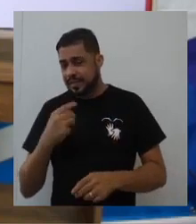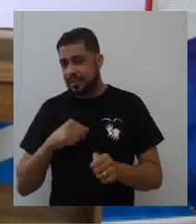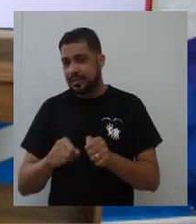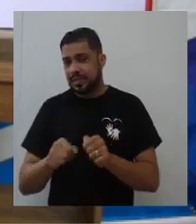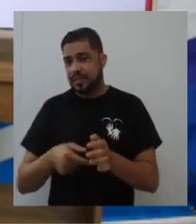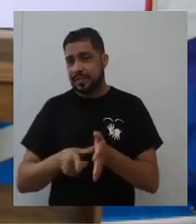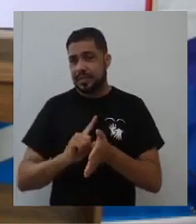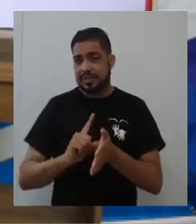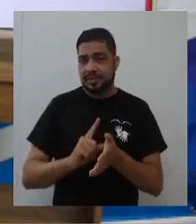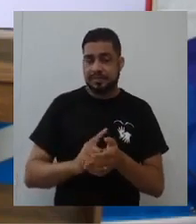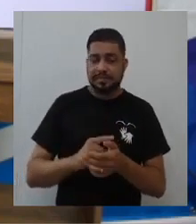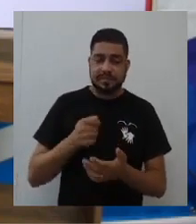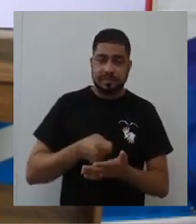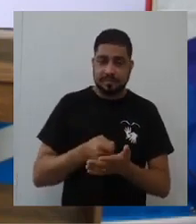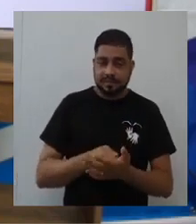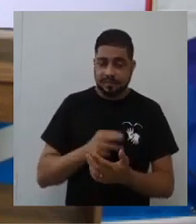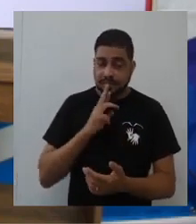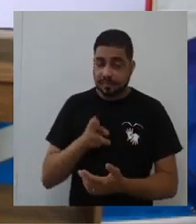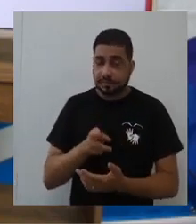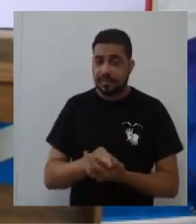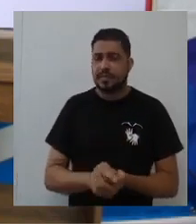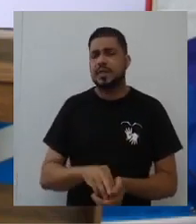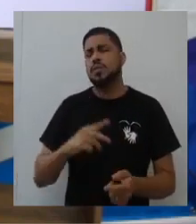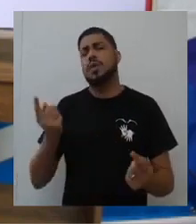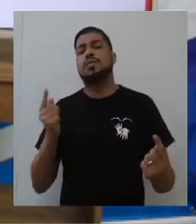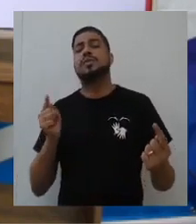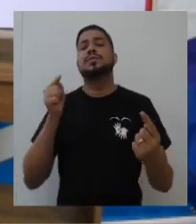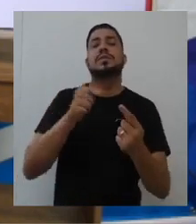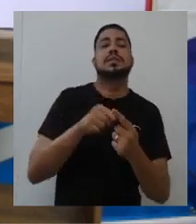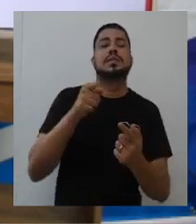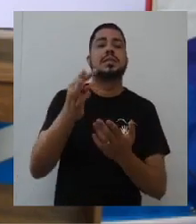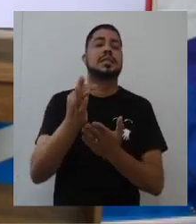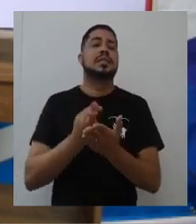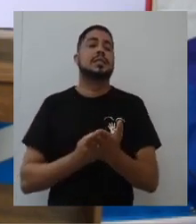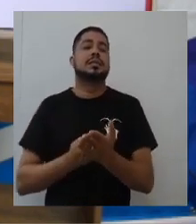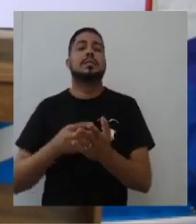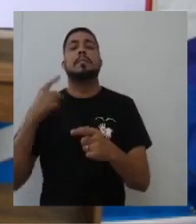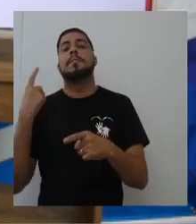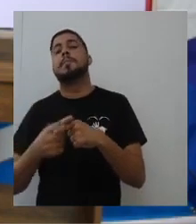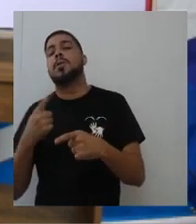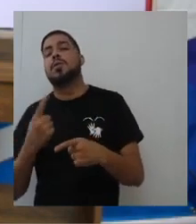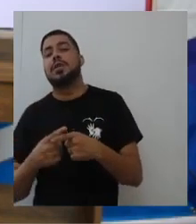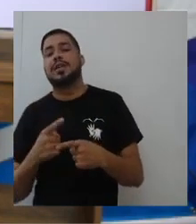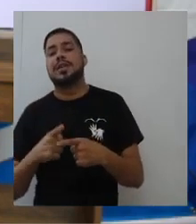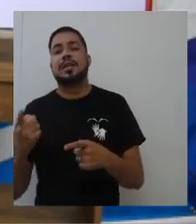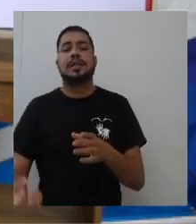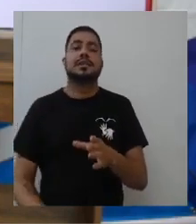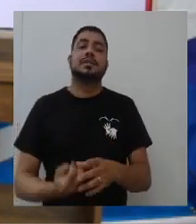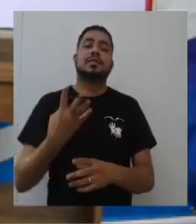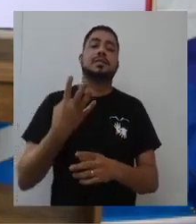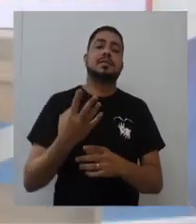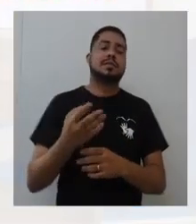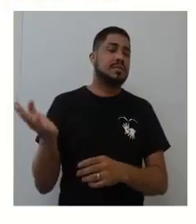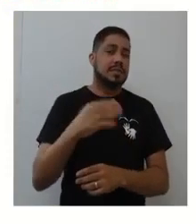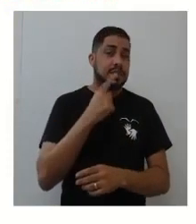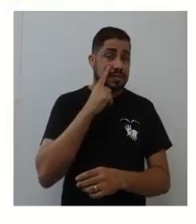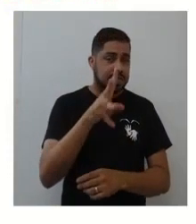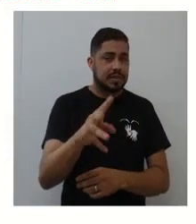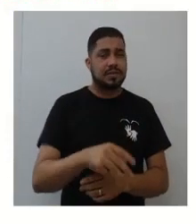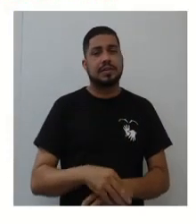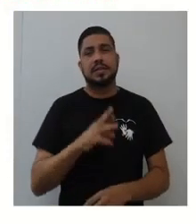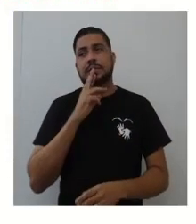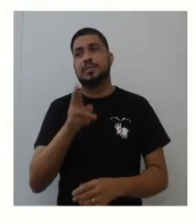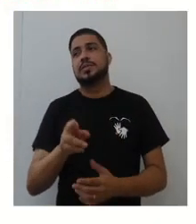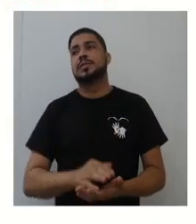fiz anteriormente. Olha só. Qual a finalidade desse texto? Por que ele foi produzido? Se liga aí que as respostas vão aparecer